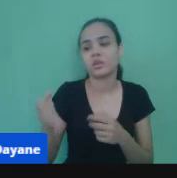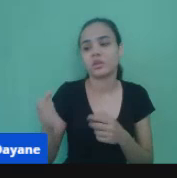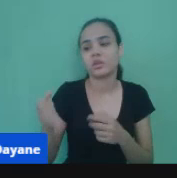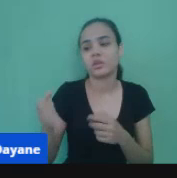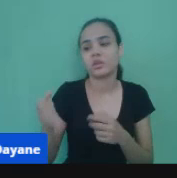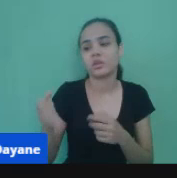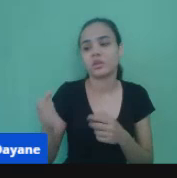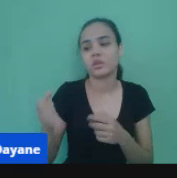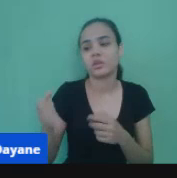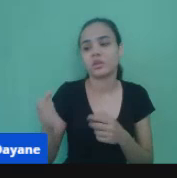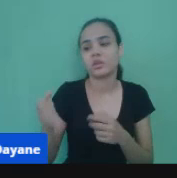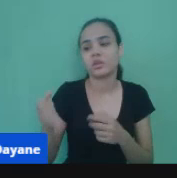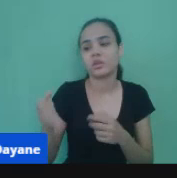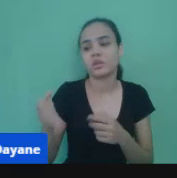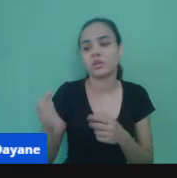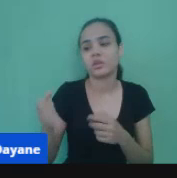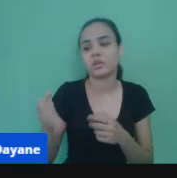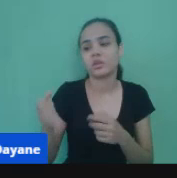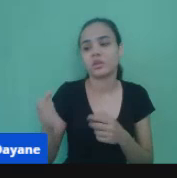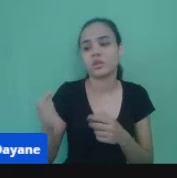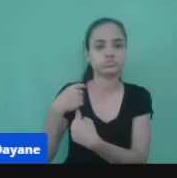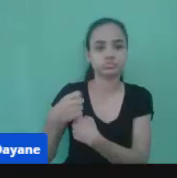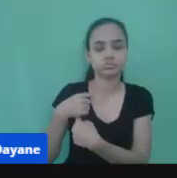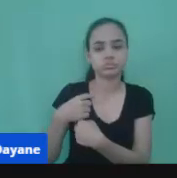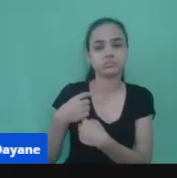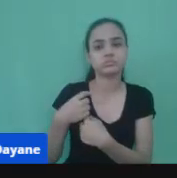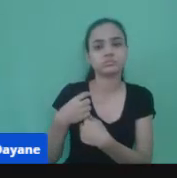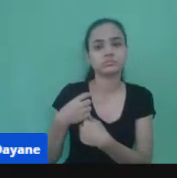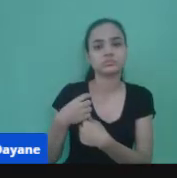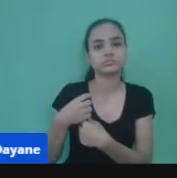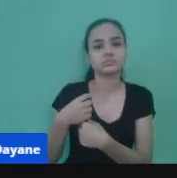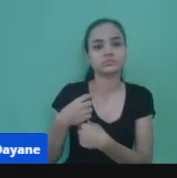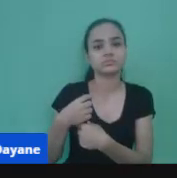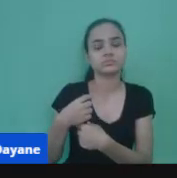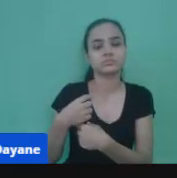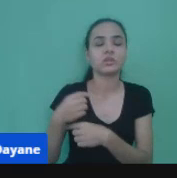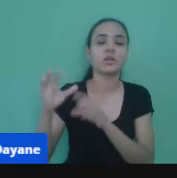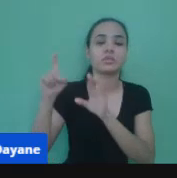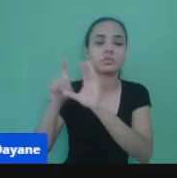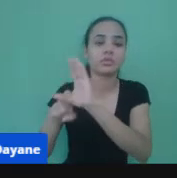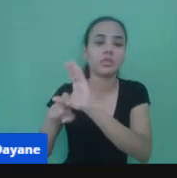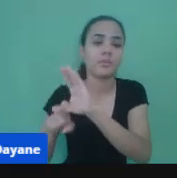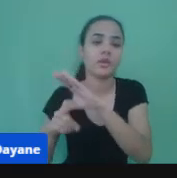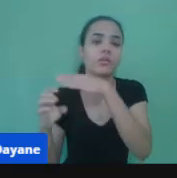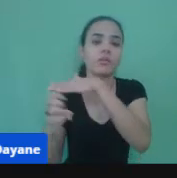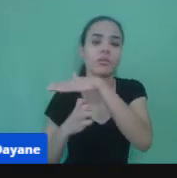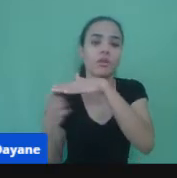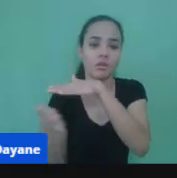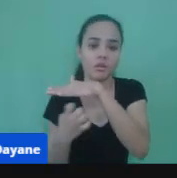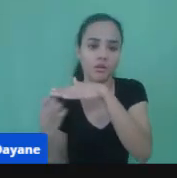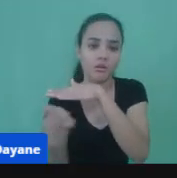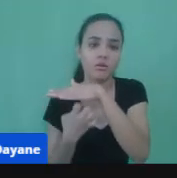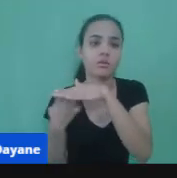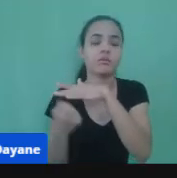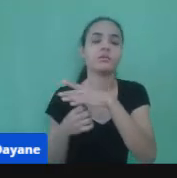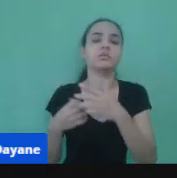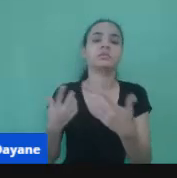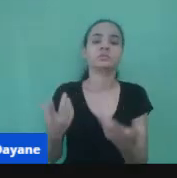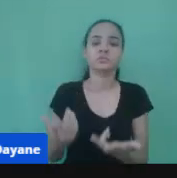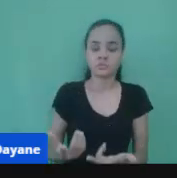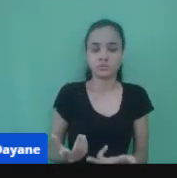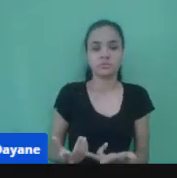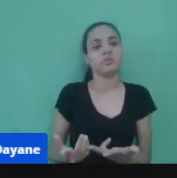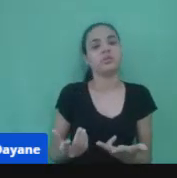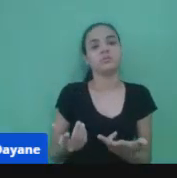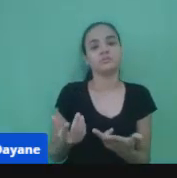seu papel para, de fato, conseguir fazer um trabalho eficiente nessa conjuntura. E aí sim você tem